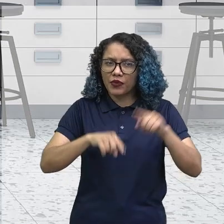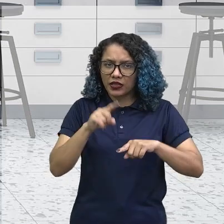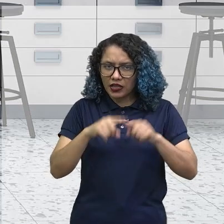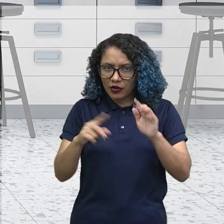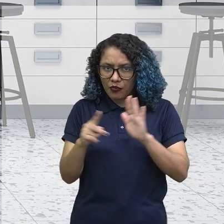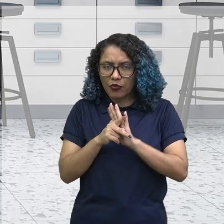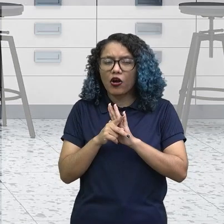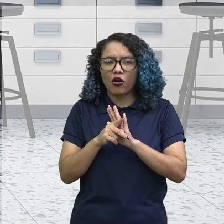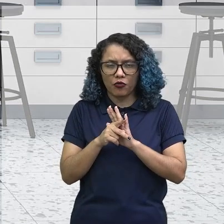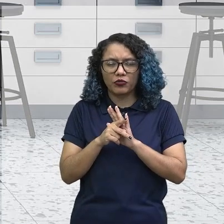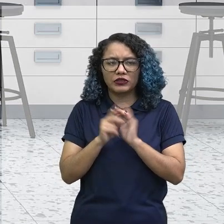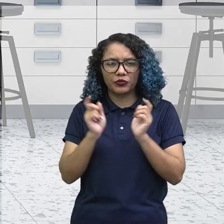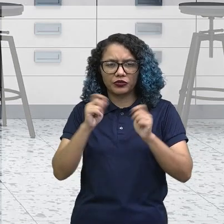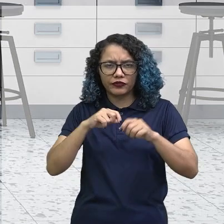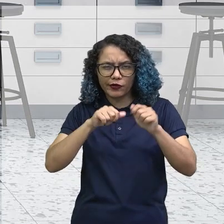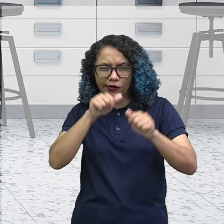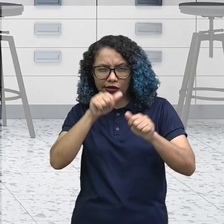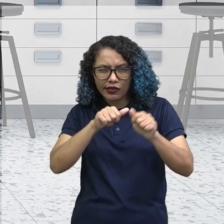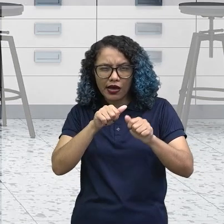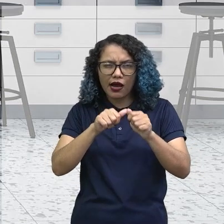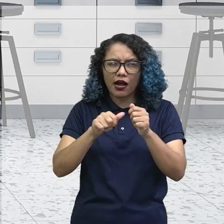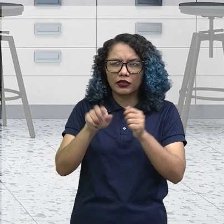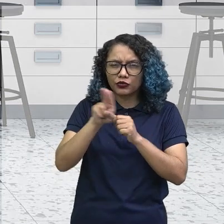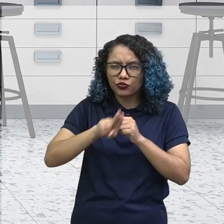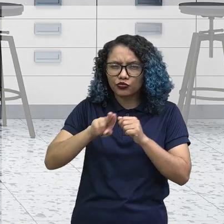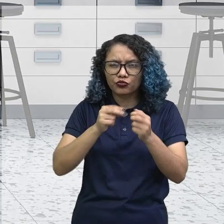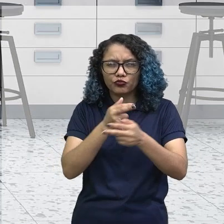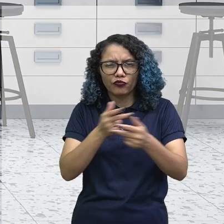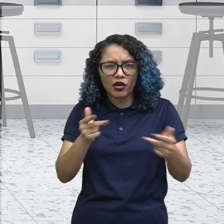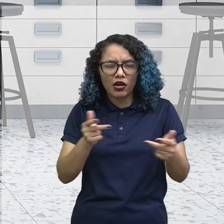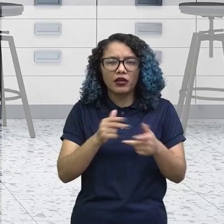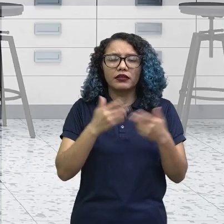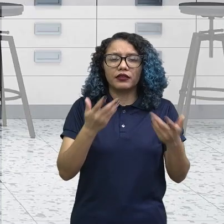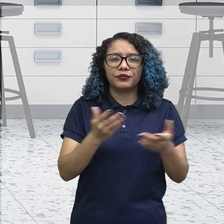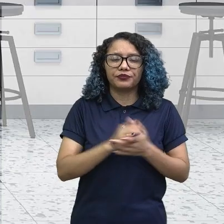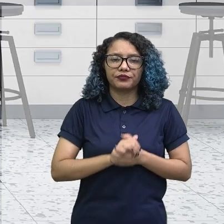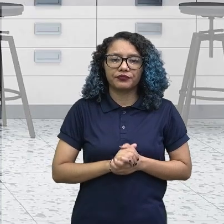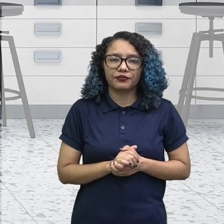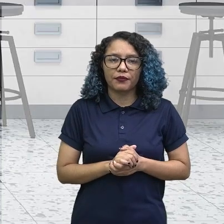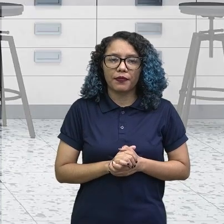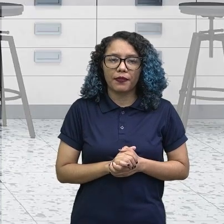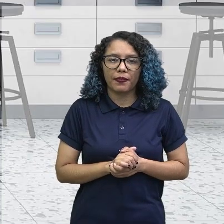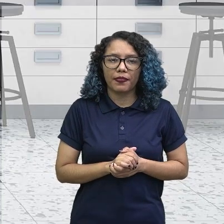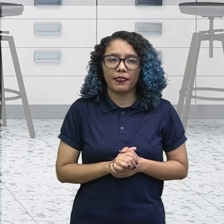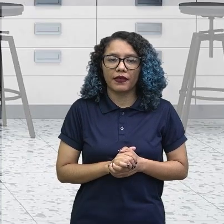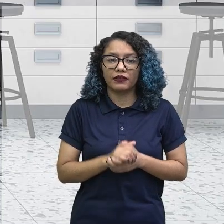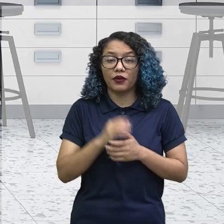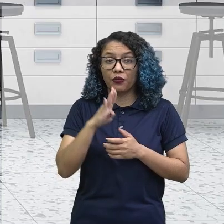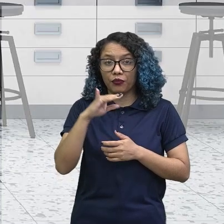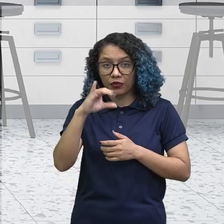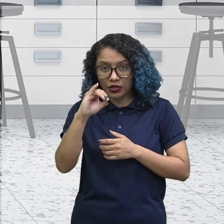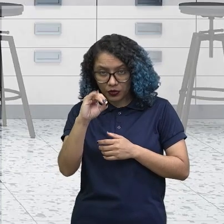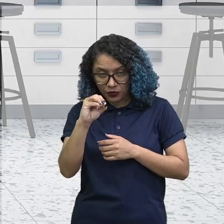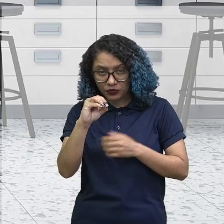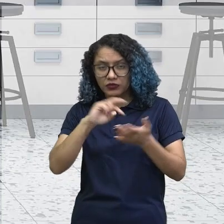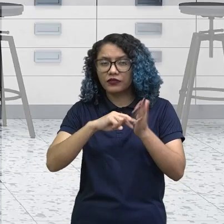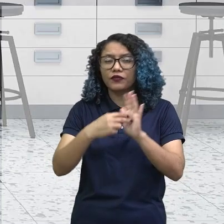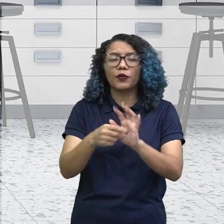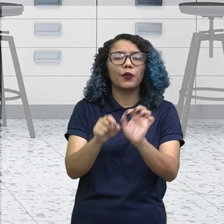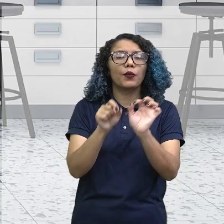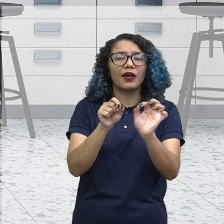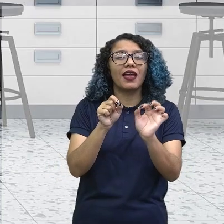específicos para fazer ali as manipulações. E quando a gente fala de bio, a gente fala de vida, né? Então,